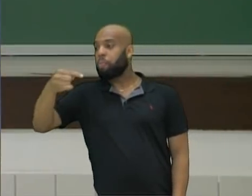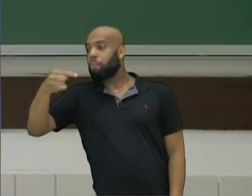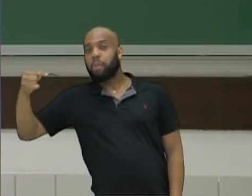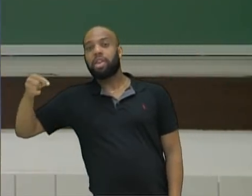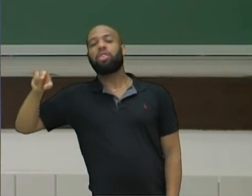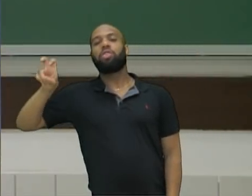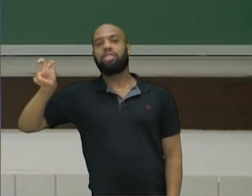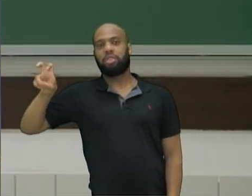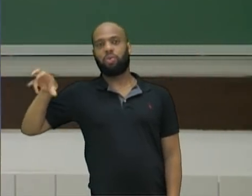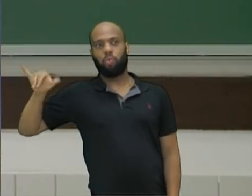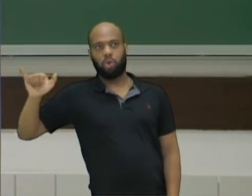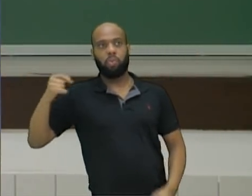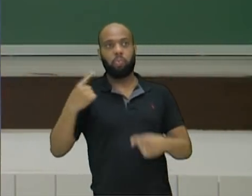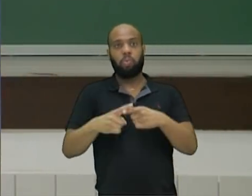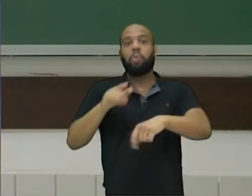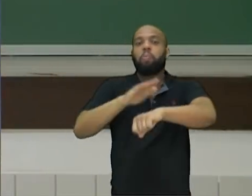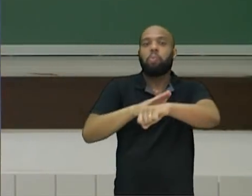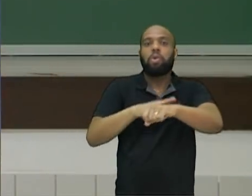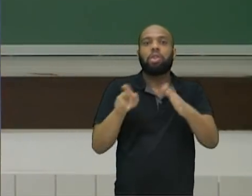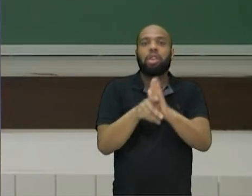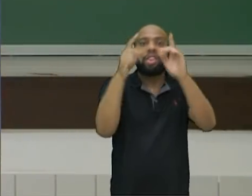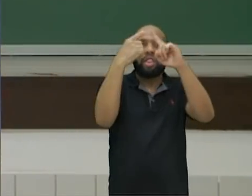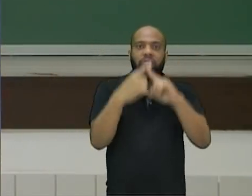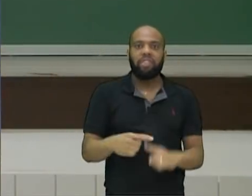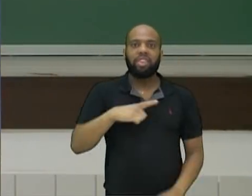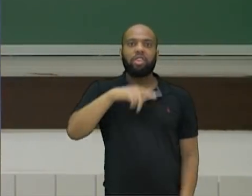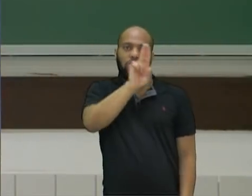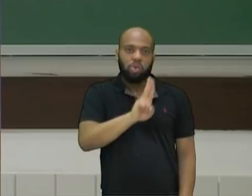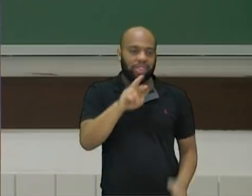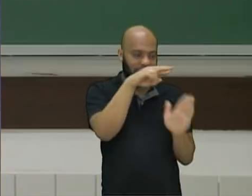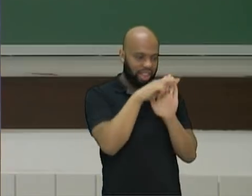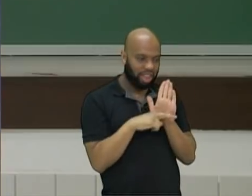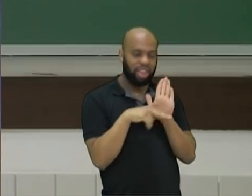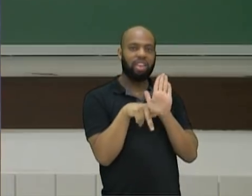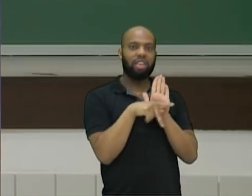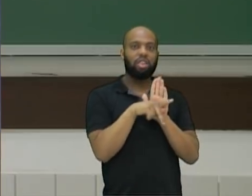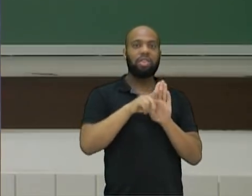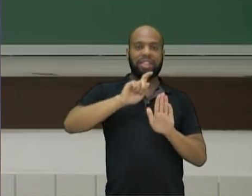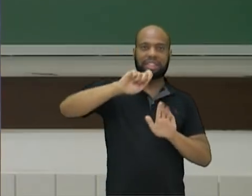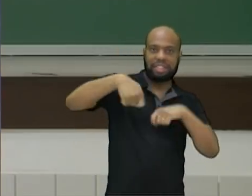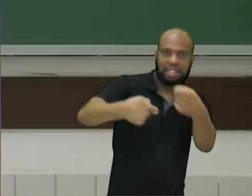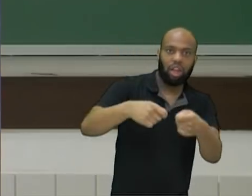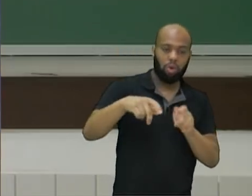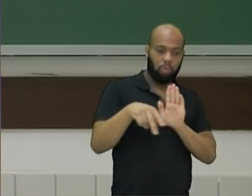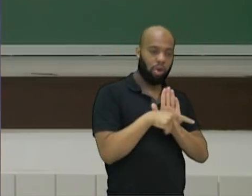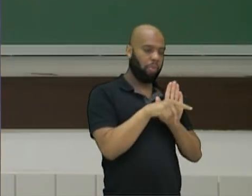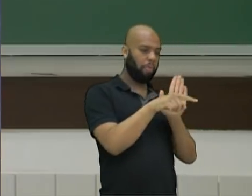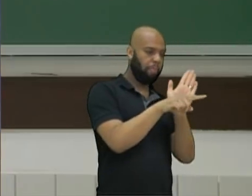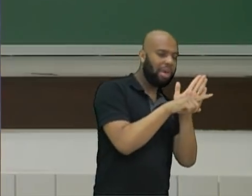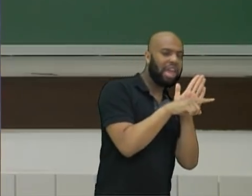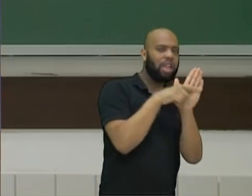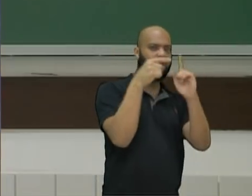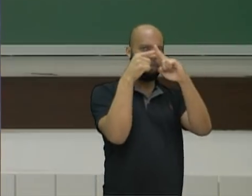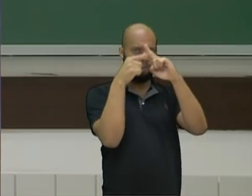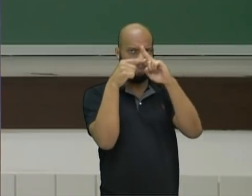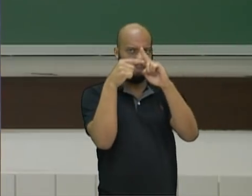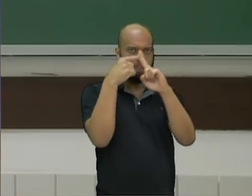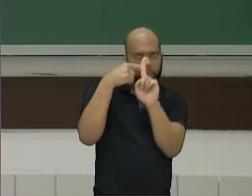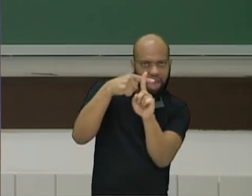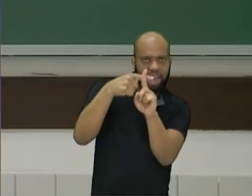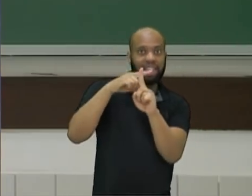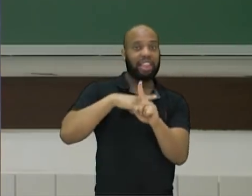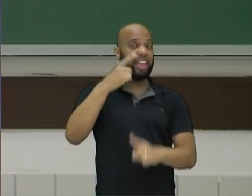que na multiplicação nós vamos aplicar a regra de sinais. Ela é válida para a multiplicação e foi o que a